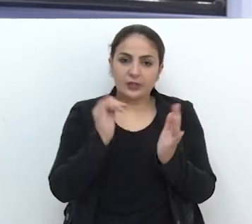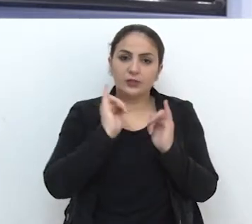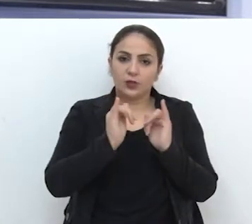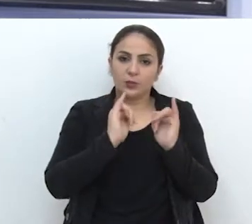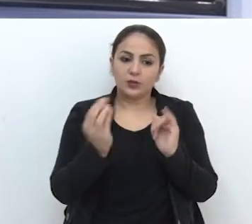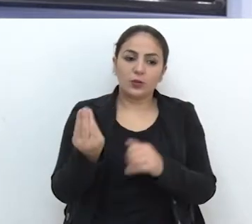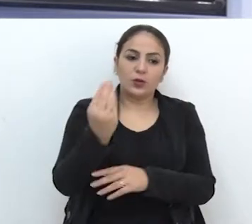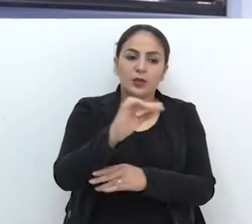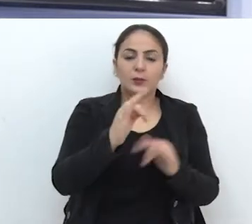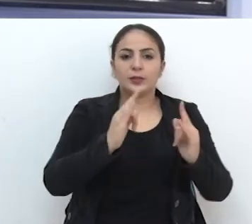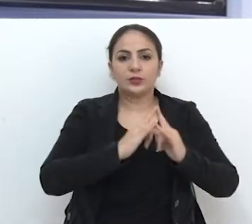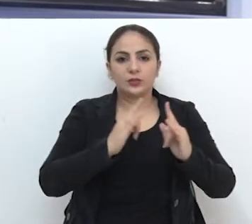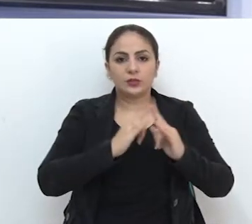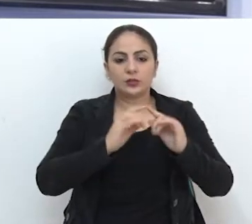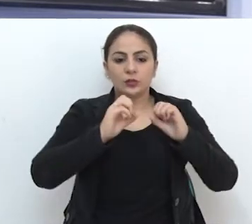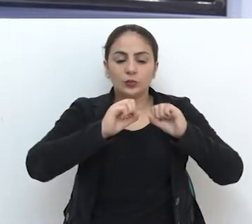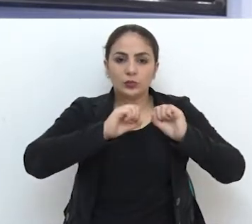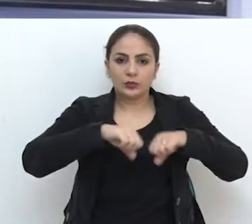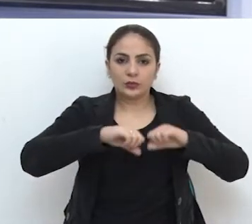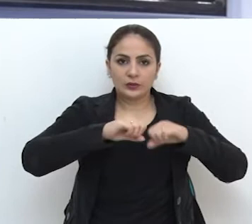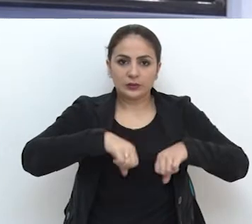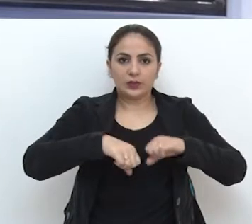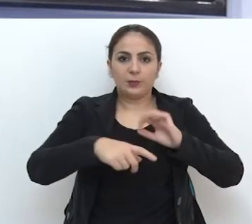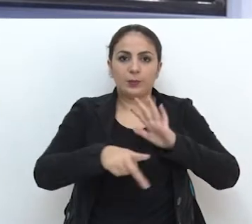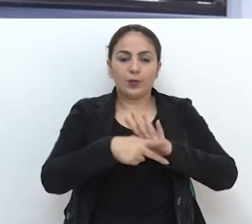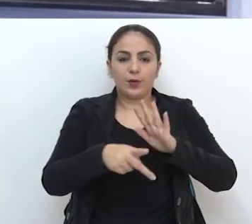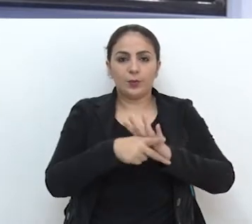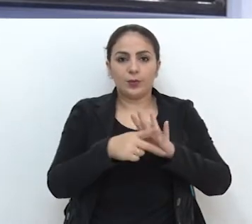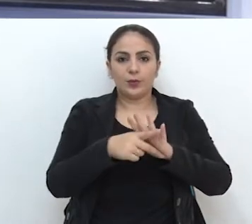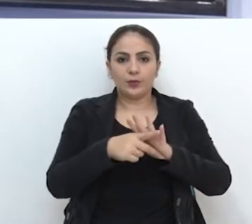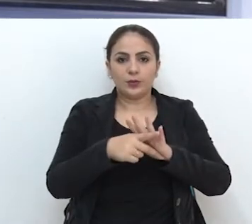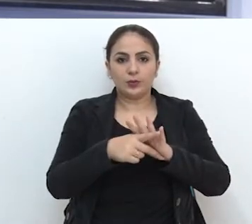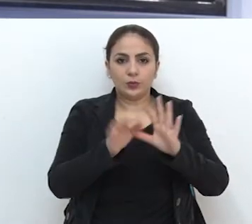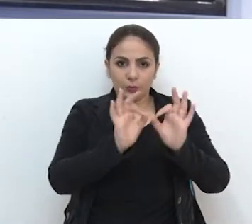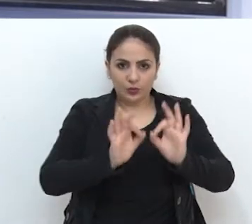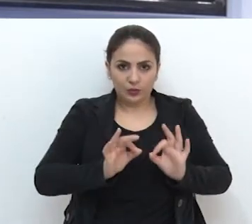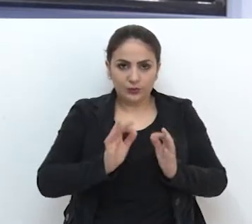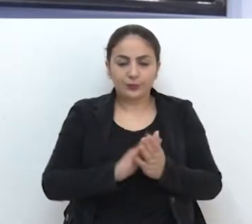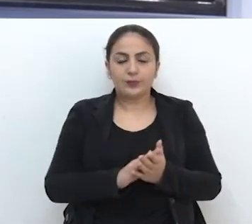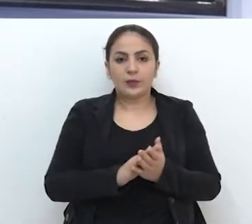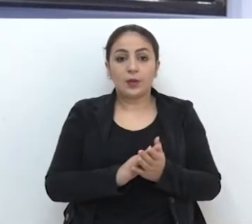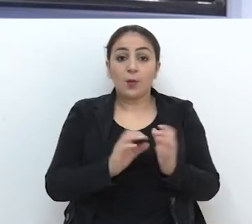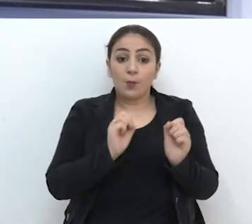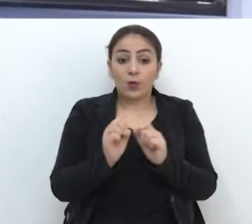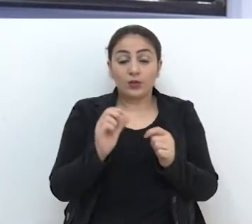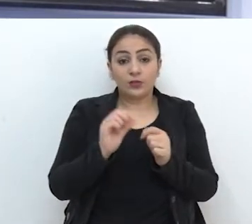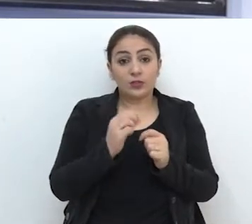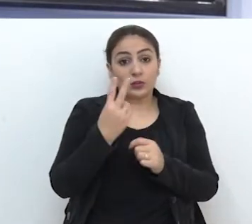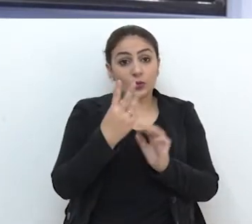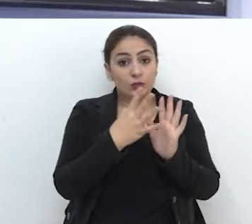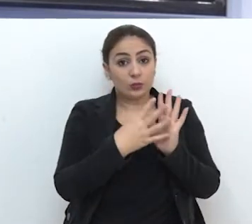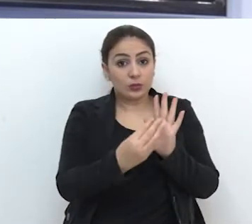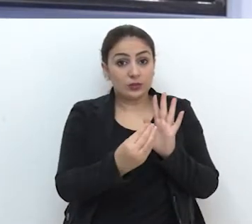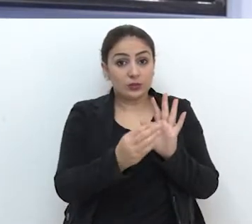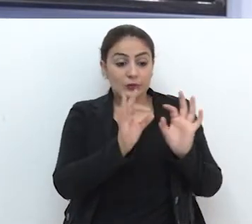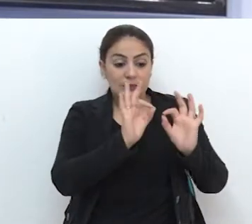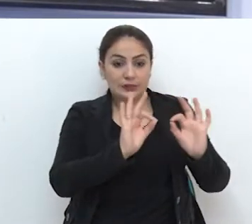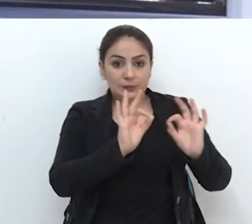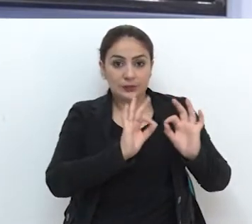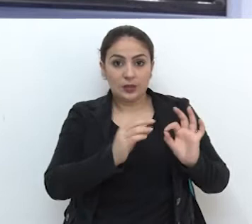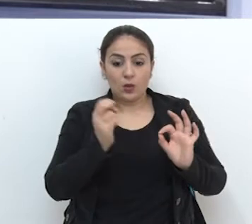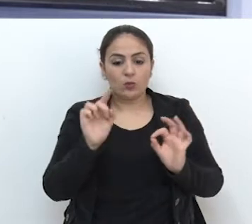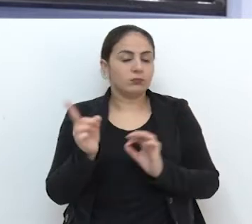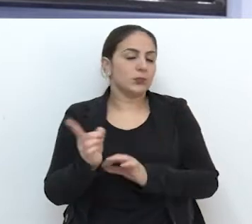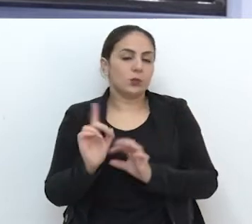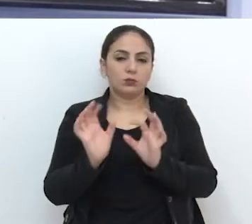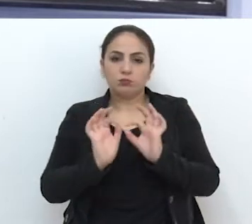pelas instituições no sistema informatizado do programa. A renovação pode ser feita em 2 modelos, o